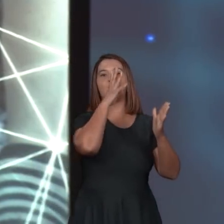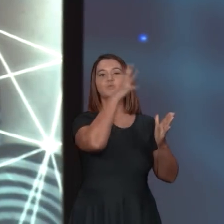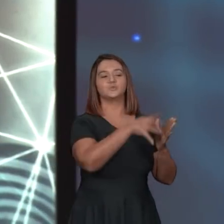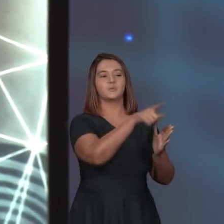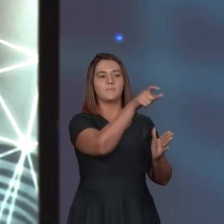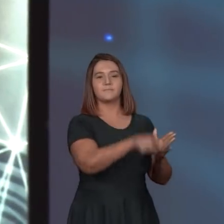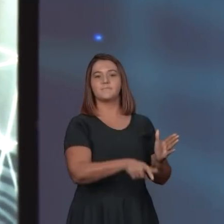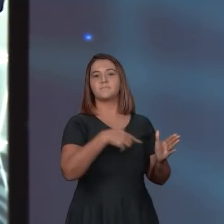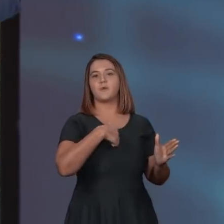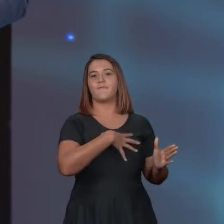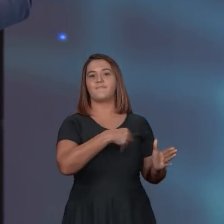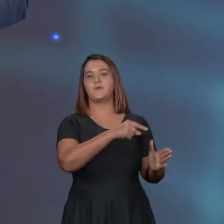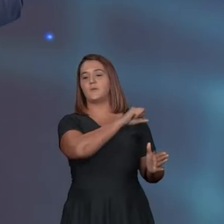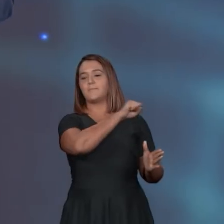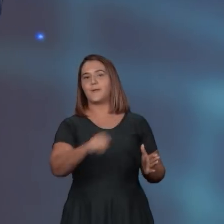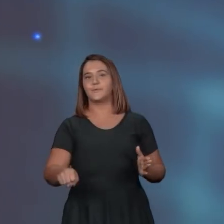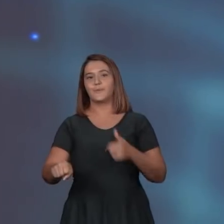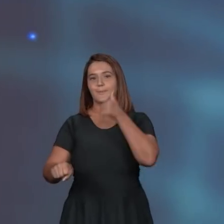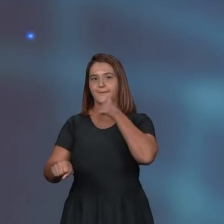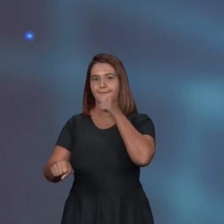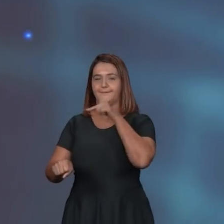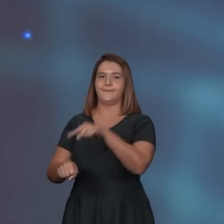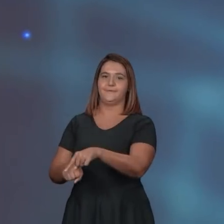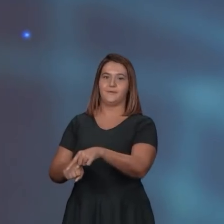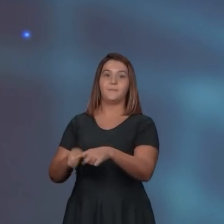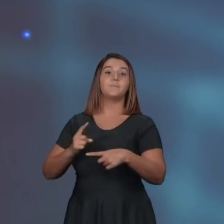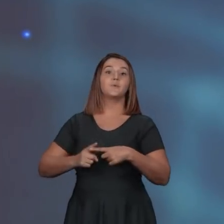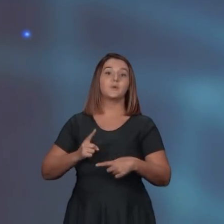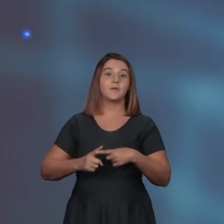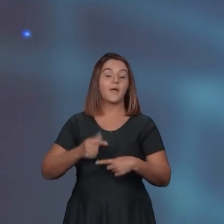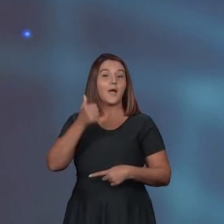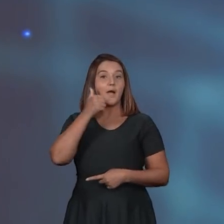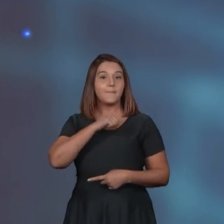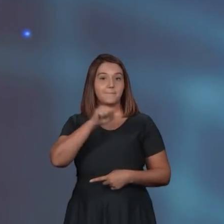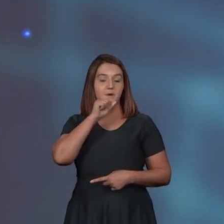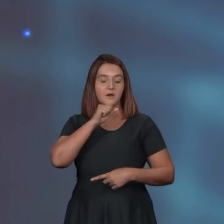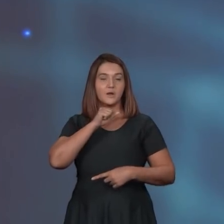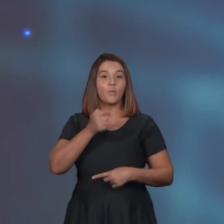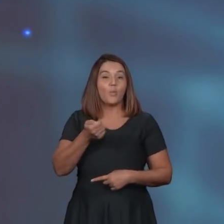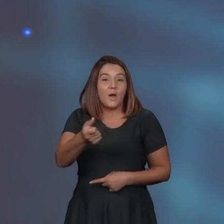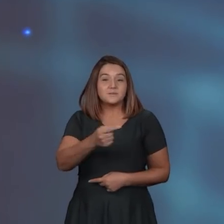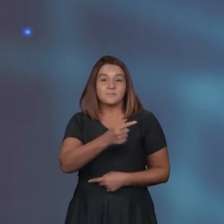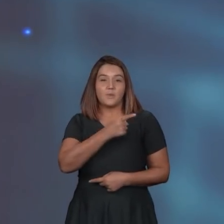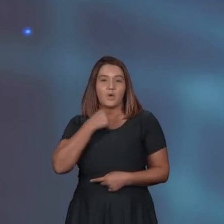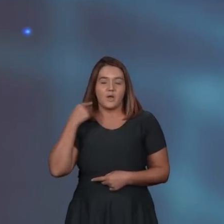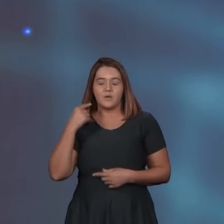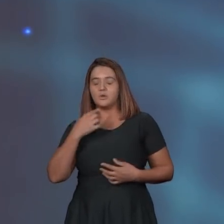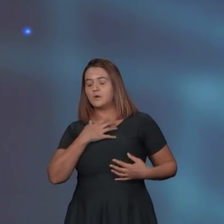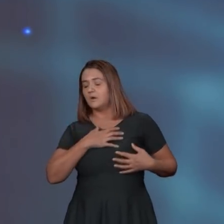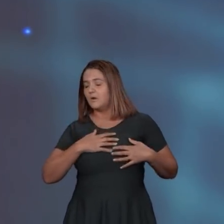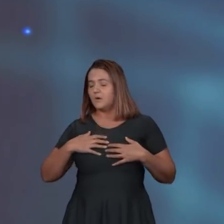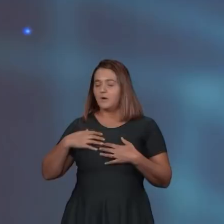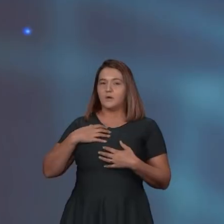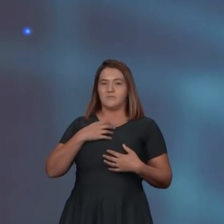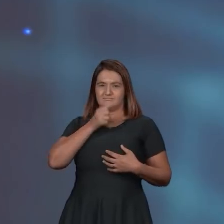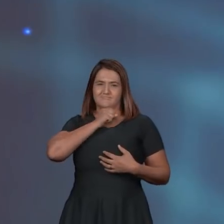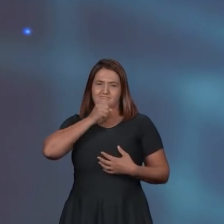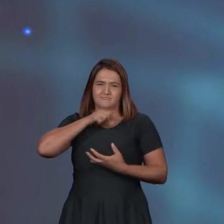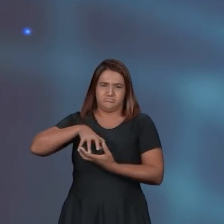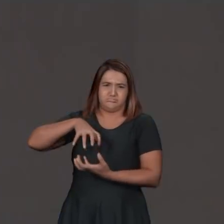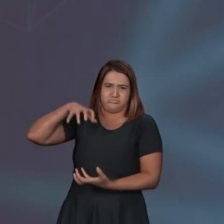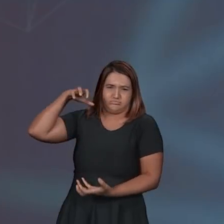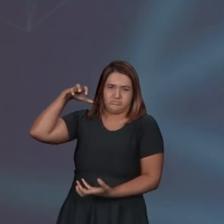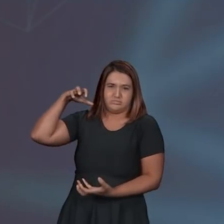a denúncia? A mãe de John estava no leito de morte, com a consciência pesada por ter guardado aquele segredo por tantos anos,